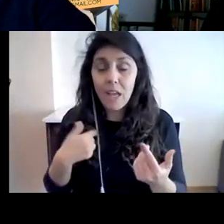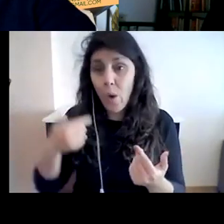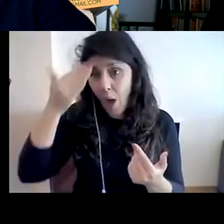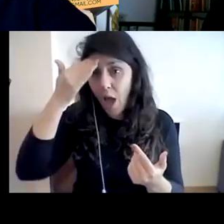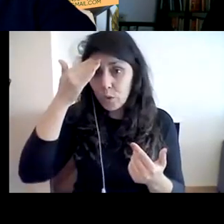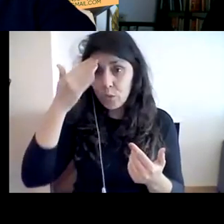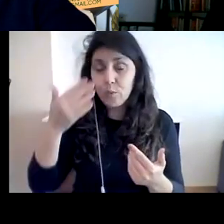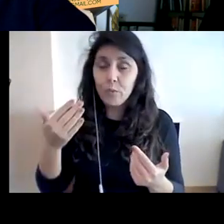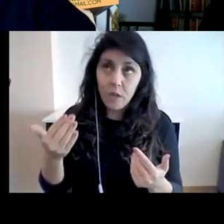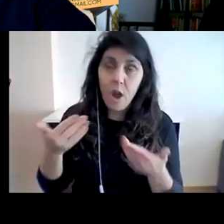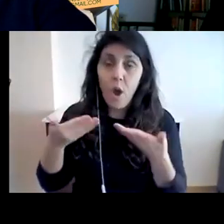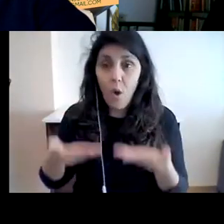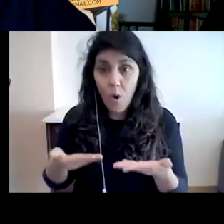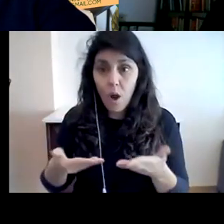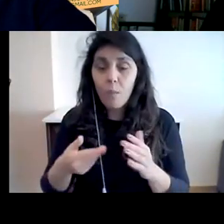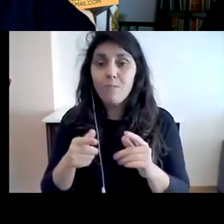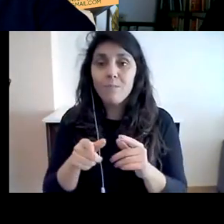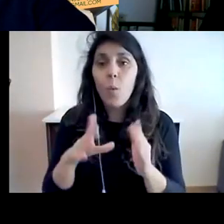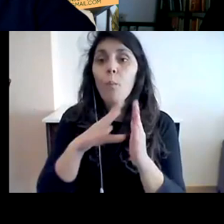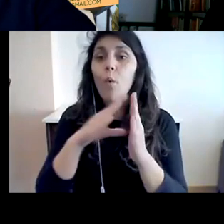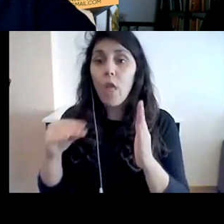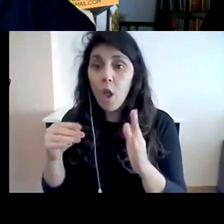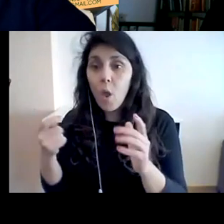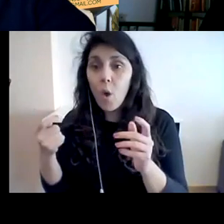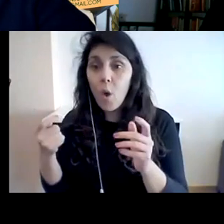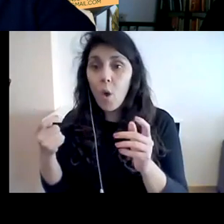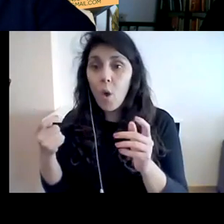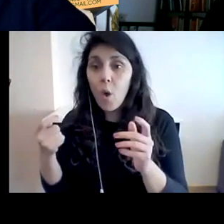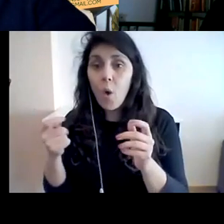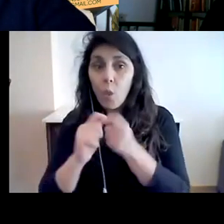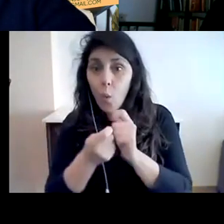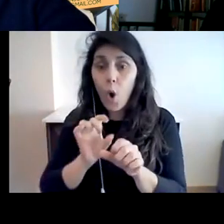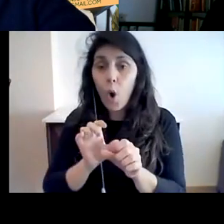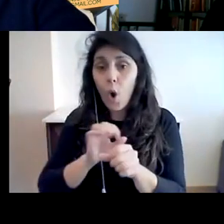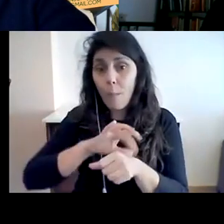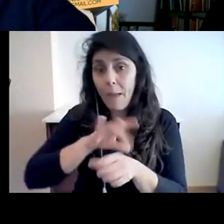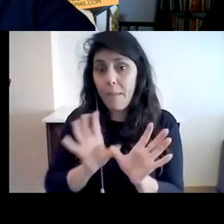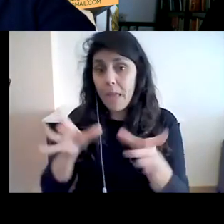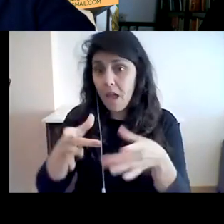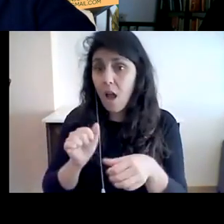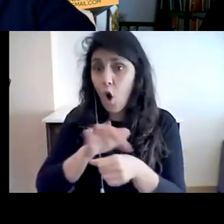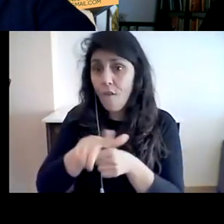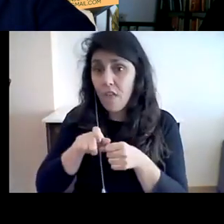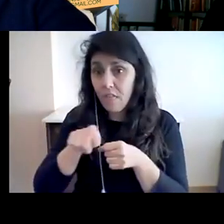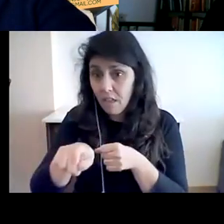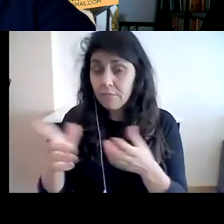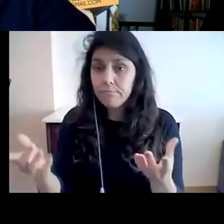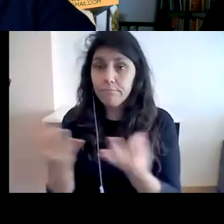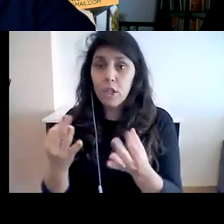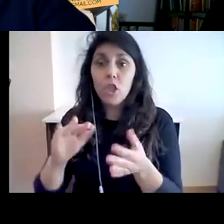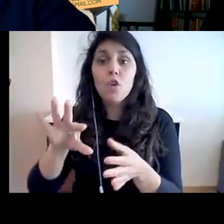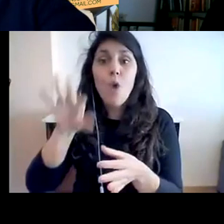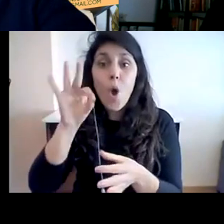neste momento, o modelo que foi adequado para a Covid-19, em que o estudante escolhe o exame que faz e